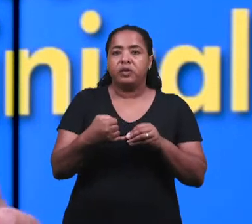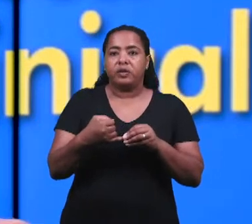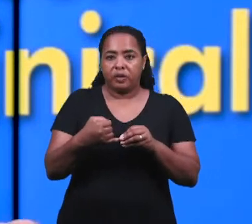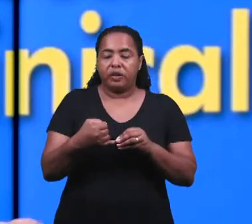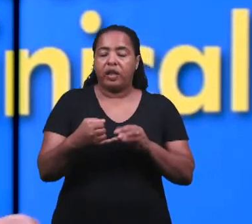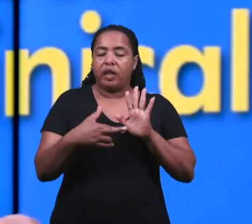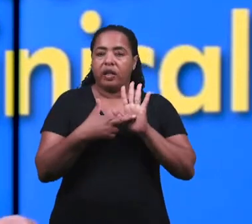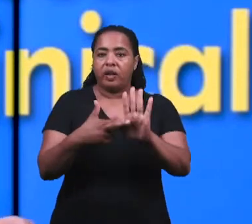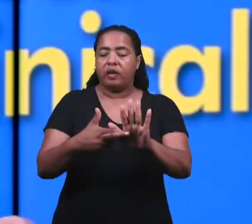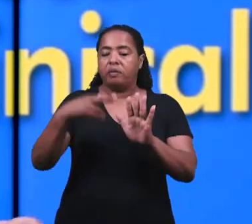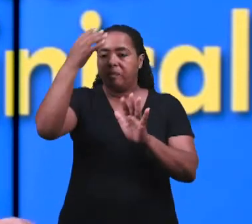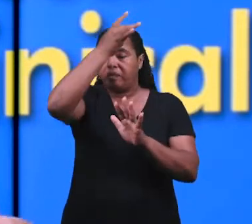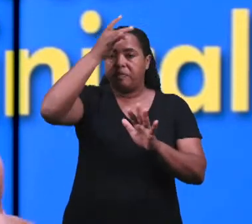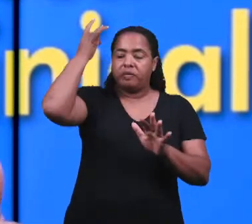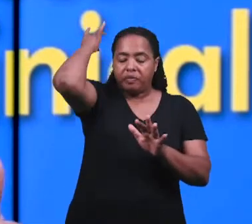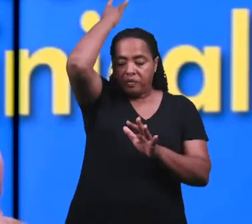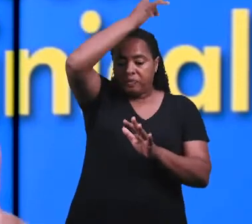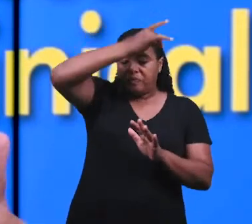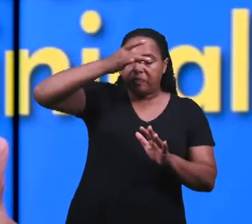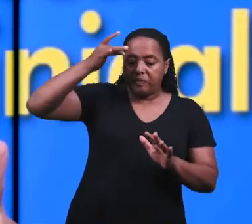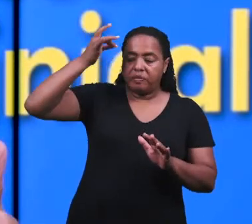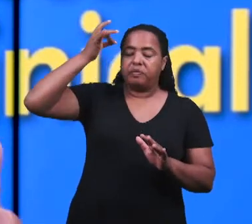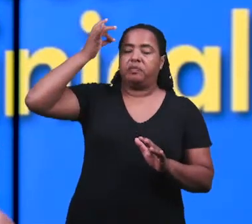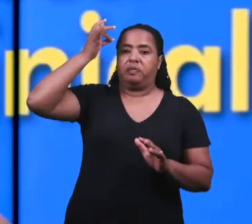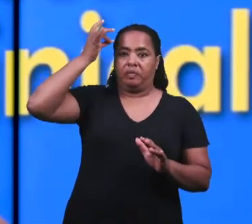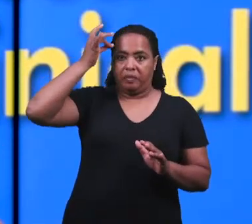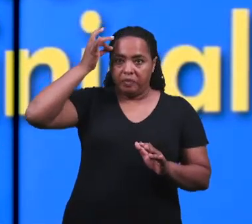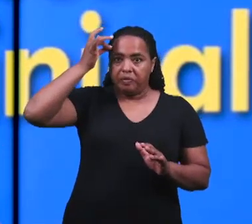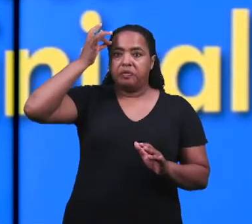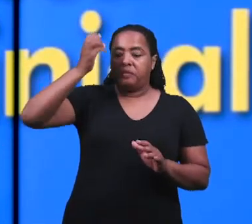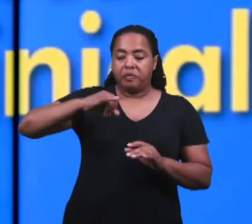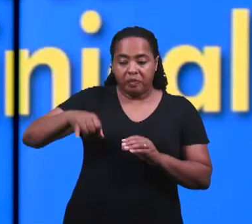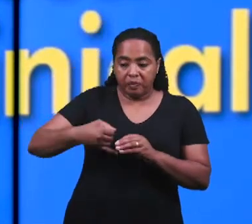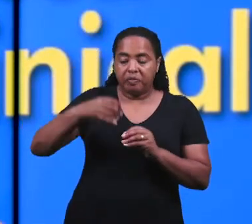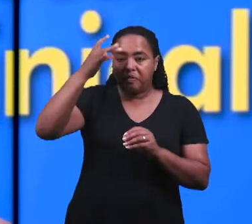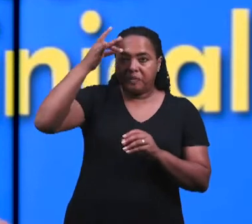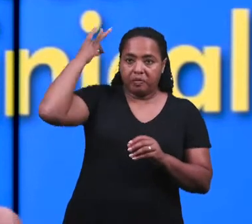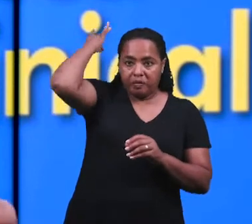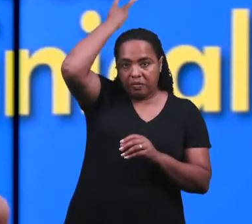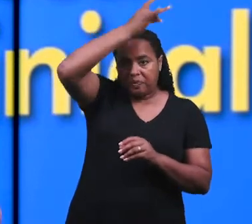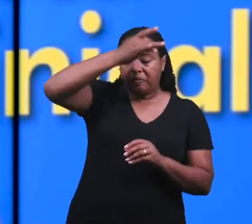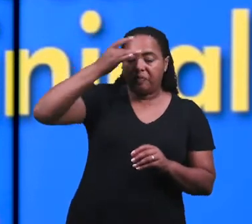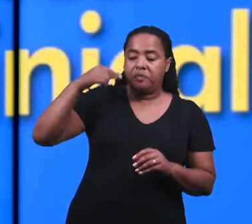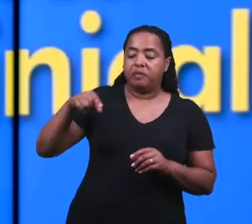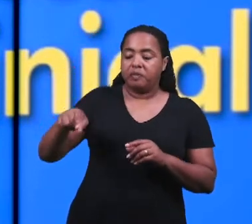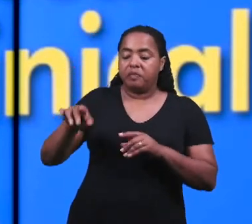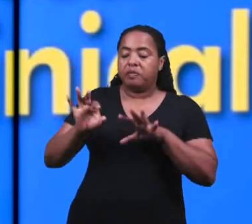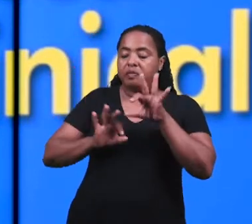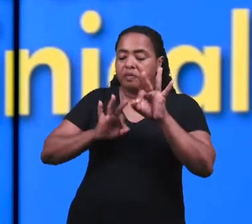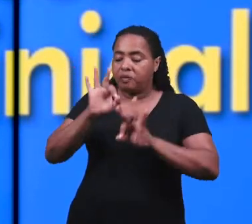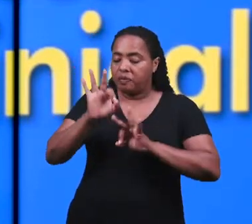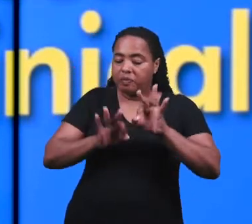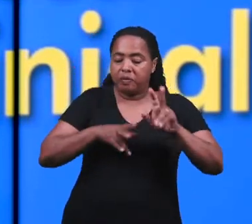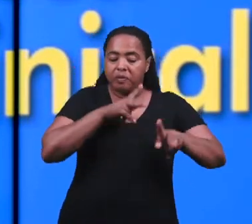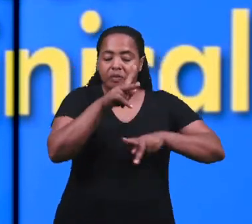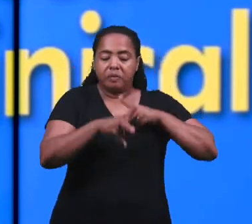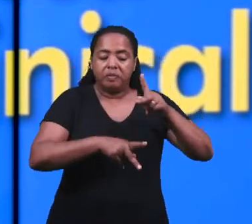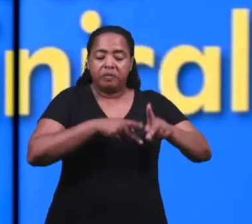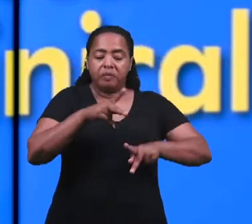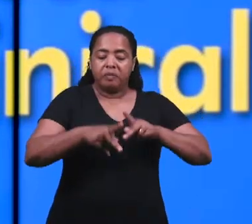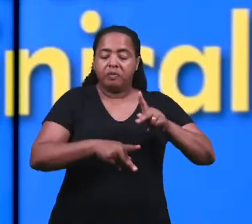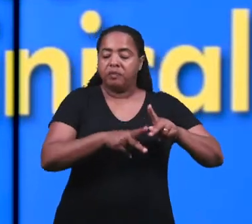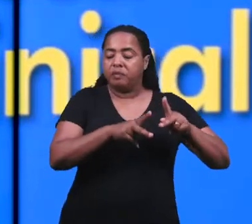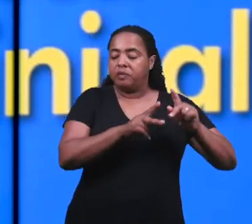Santo, e é isso mesmo, ele é tipo do Espírito Santo, na condição daquele que está preparando o